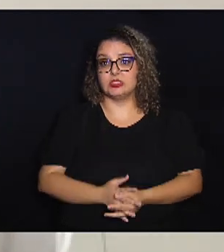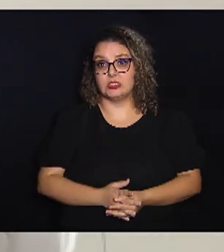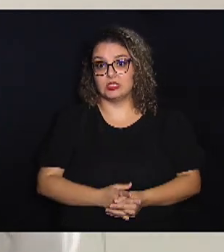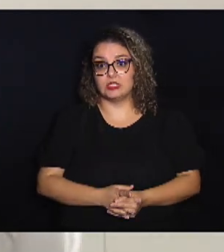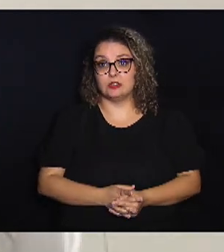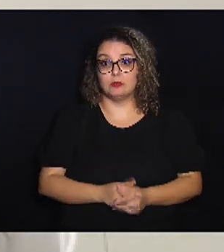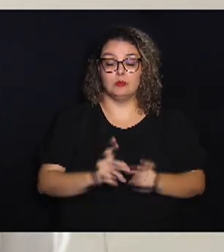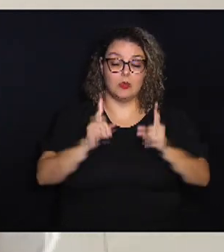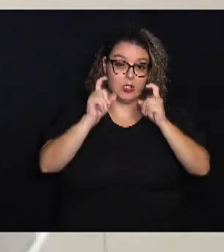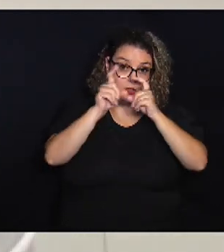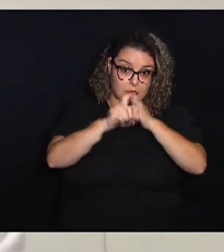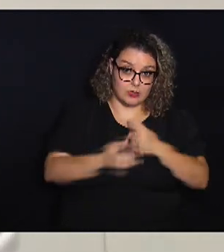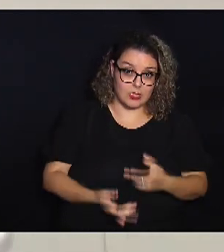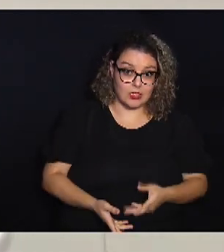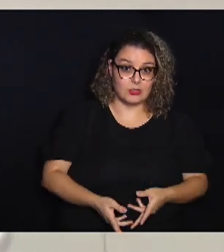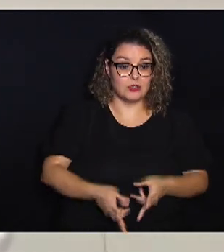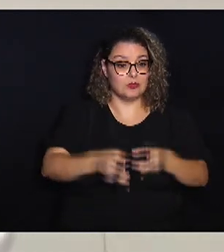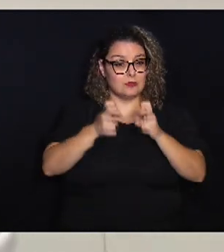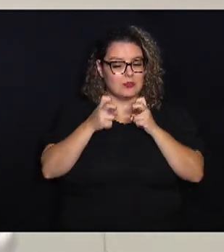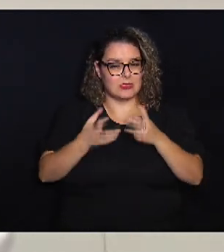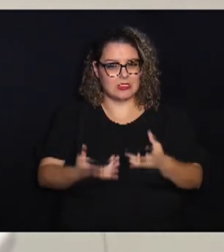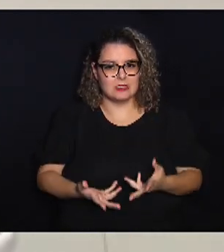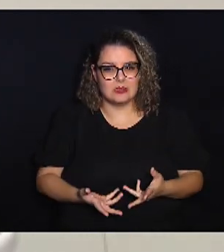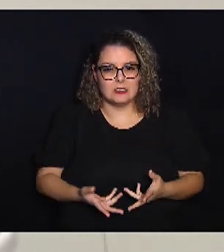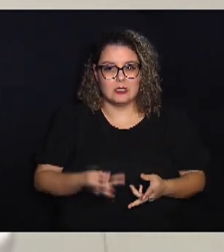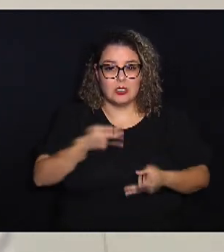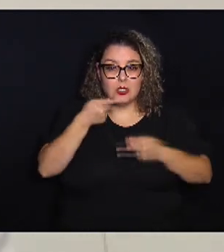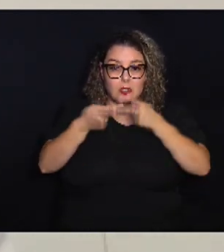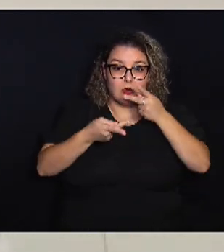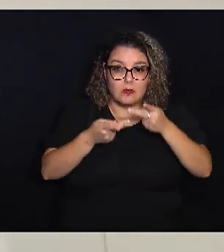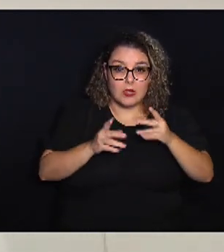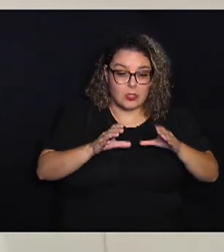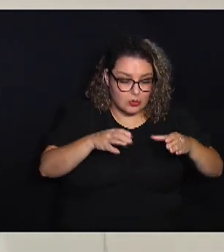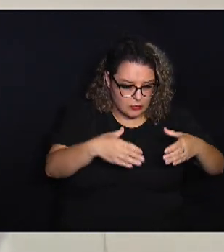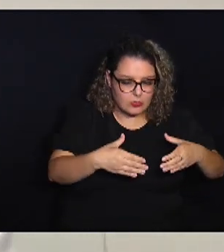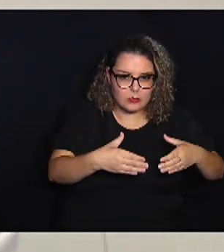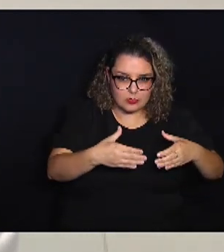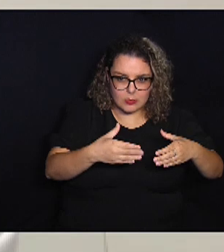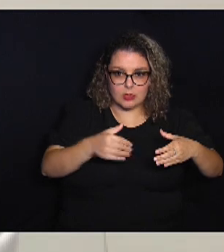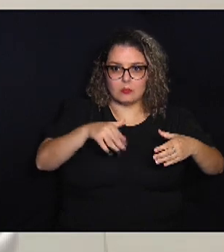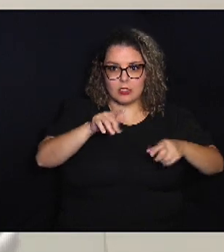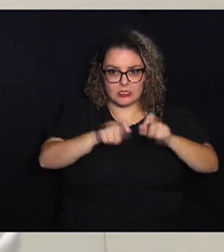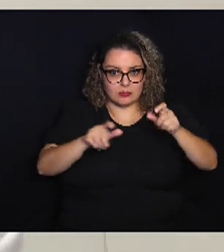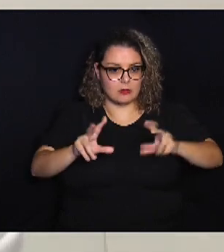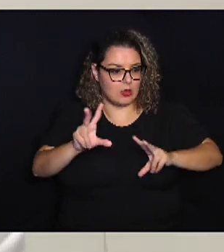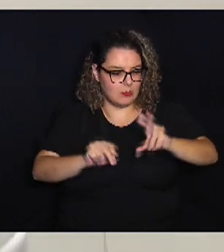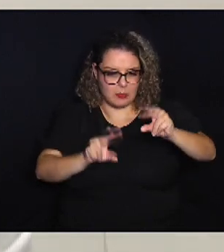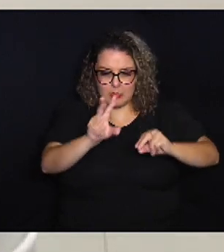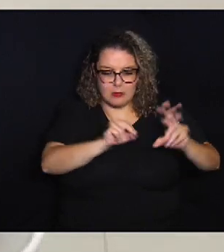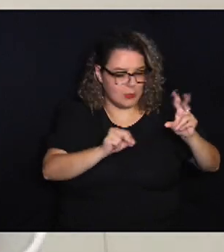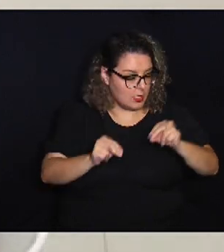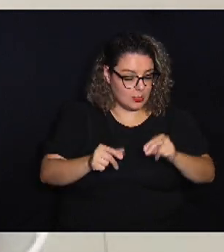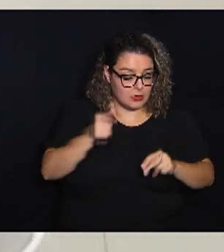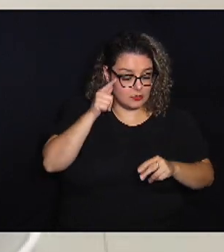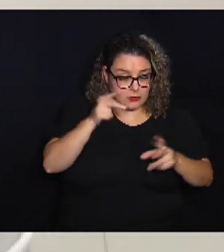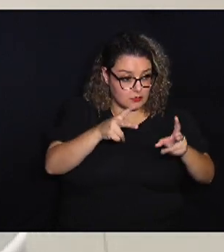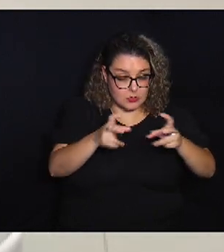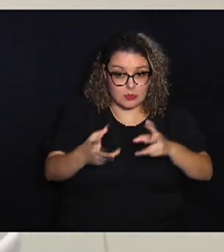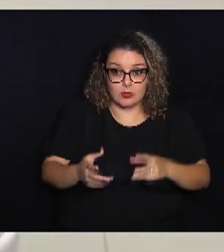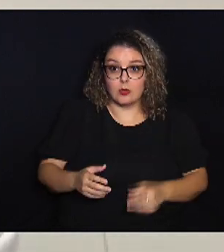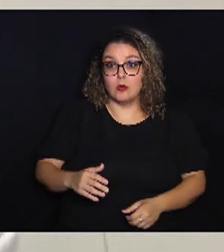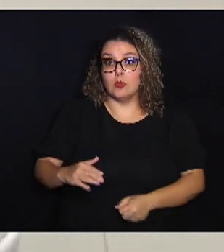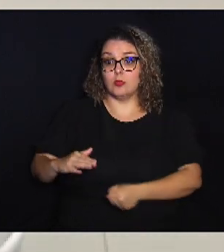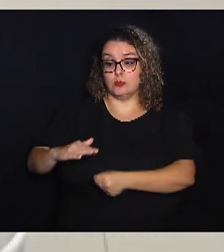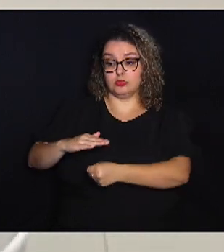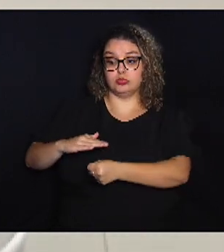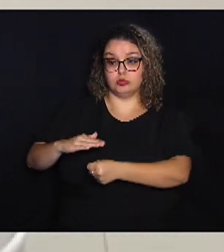uma dificuldade em identificar falas em grupo, então mais pessoas conversando. Um grau severo, a